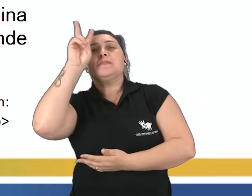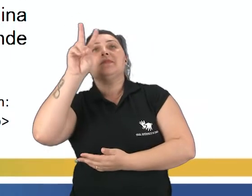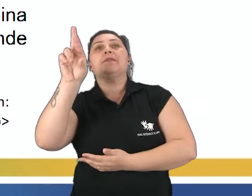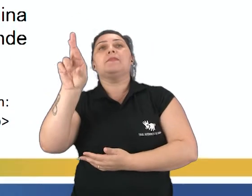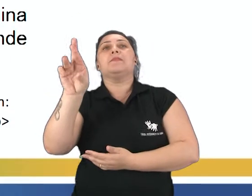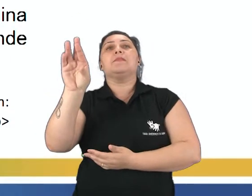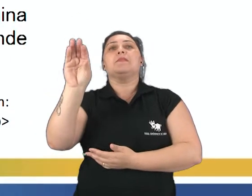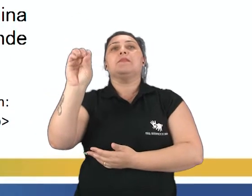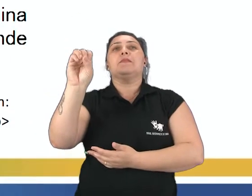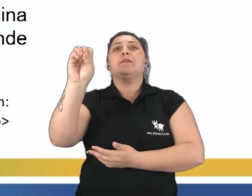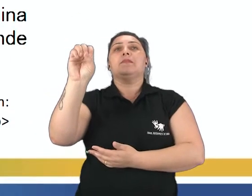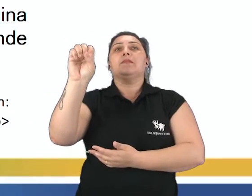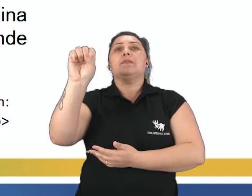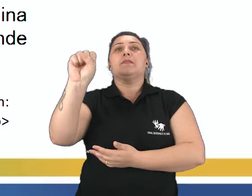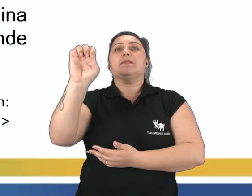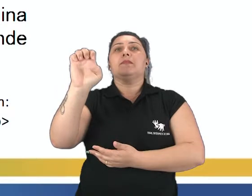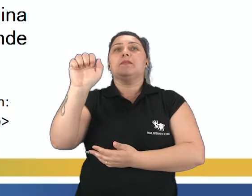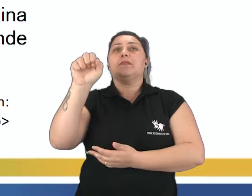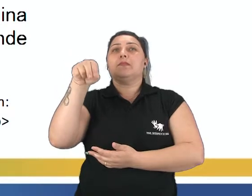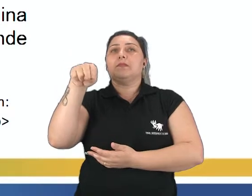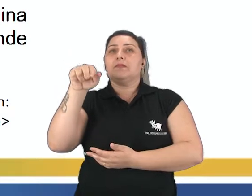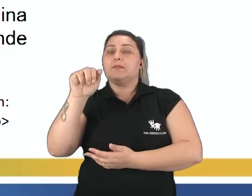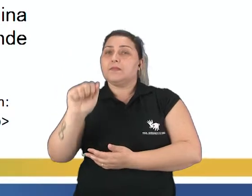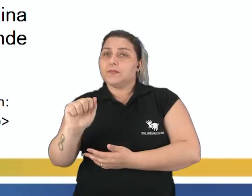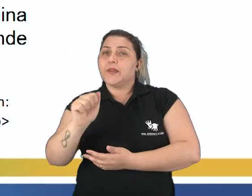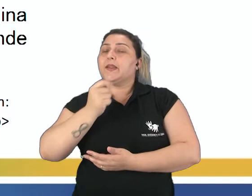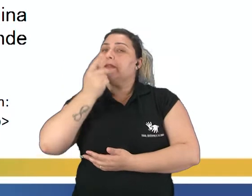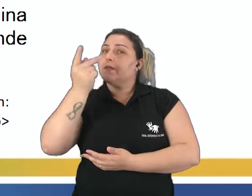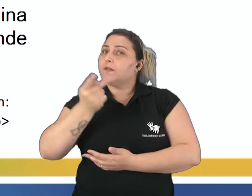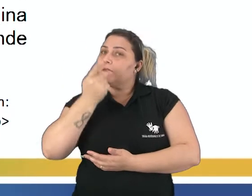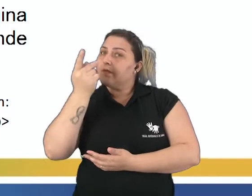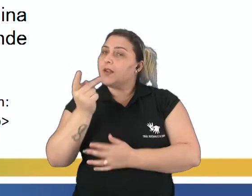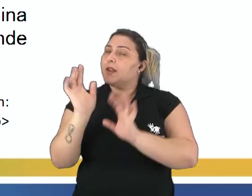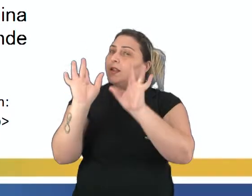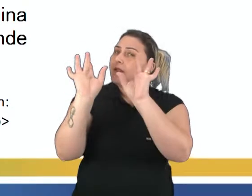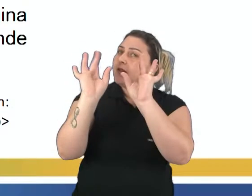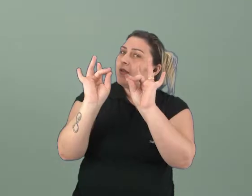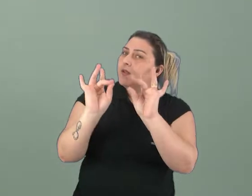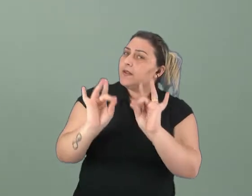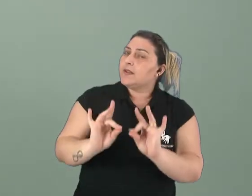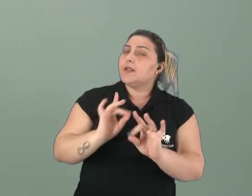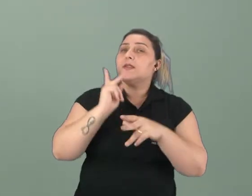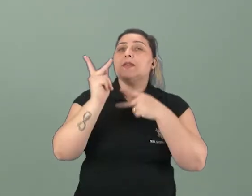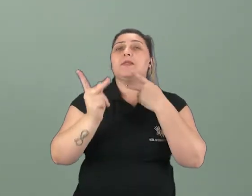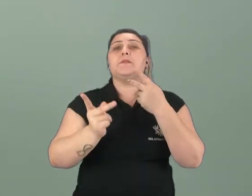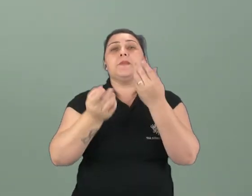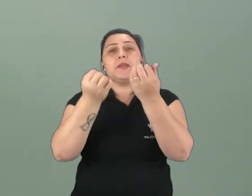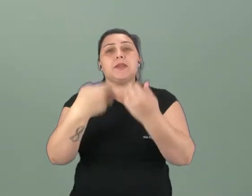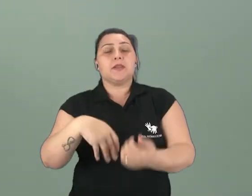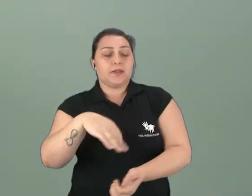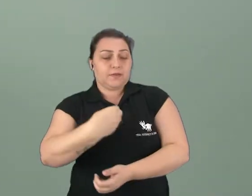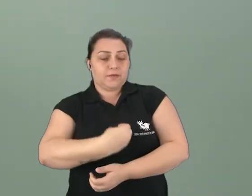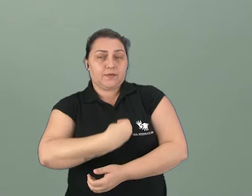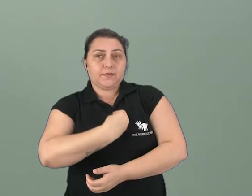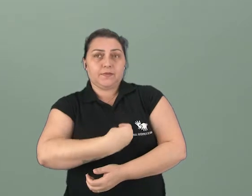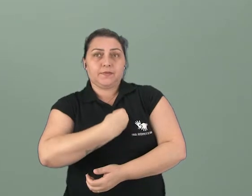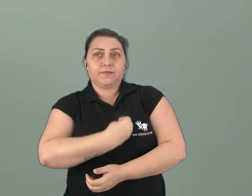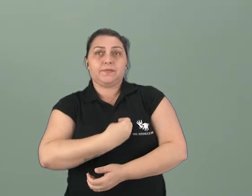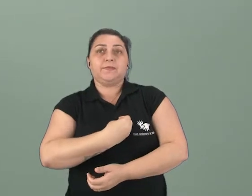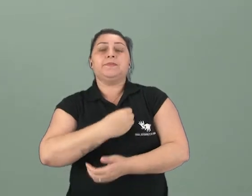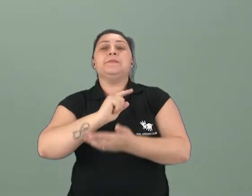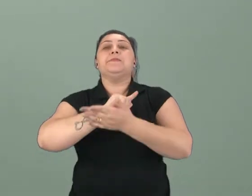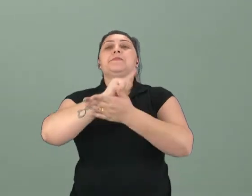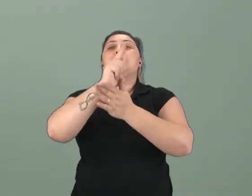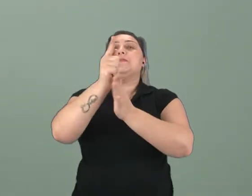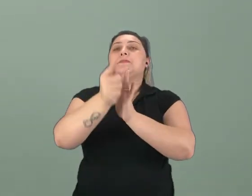Rosiana Murray, Então, ele está falando dela, está contando a história dela. E o